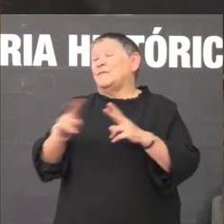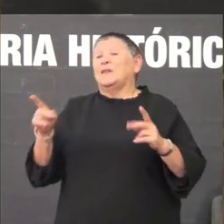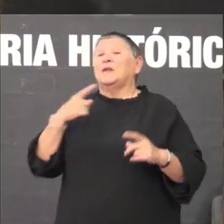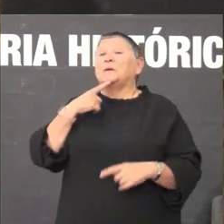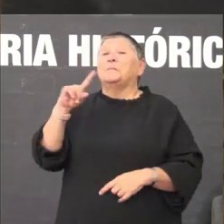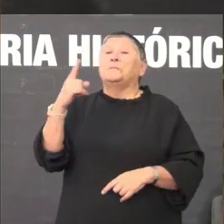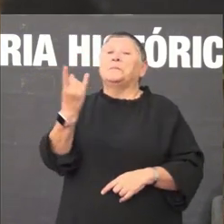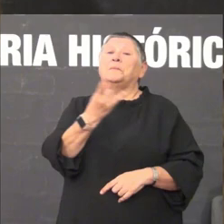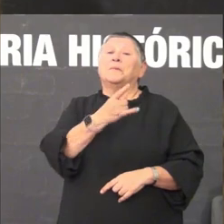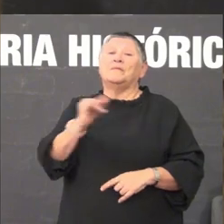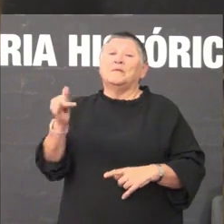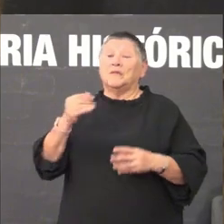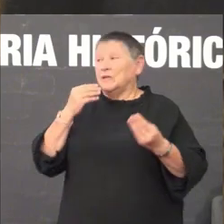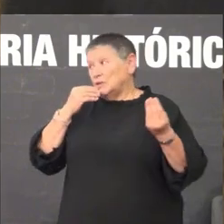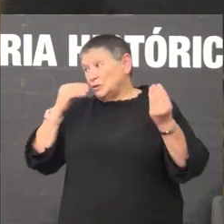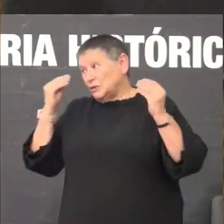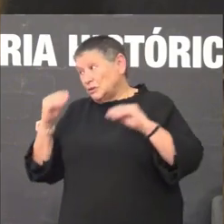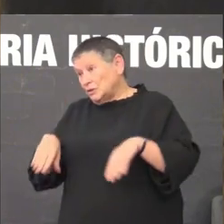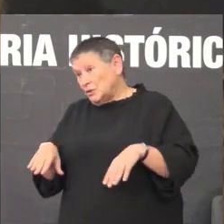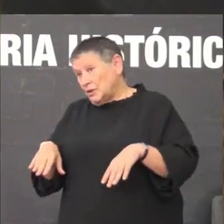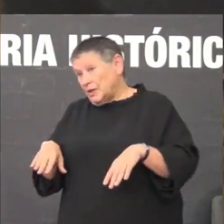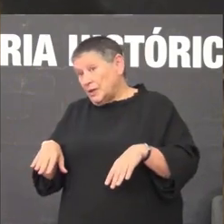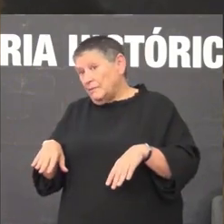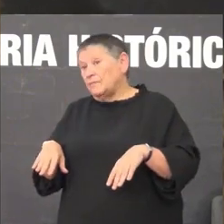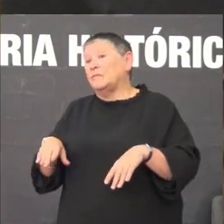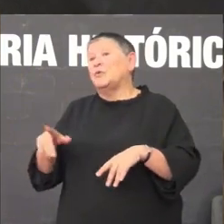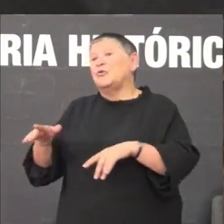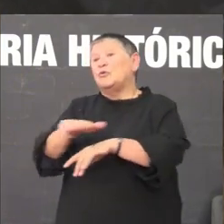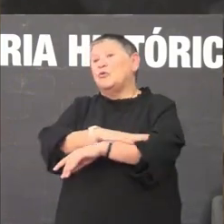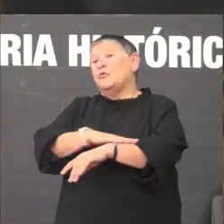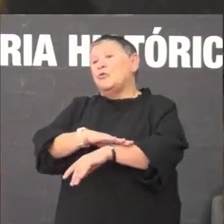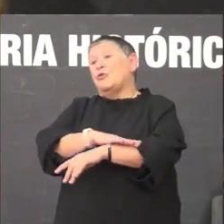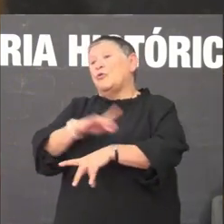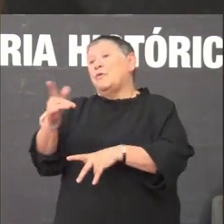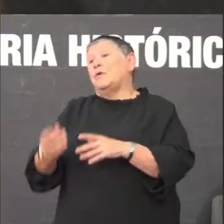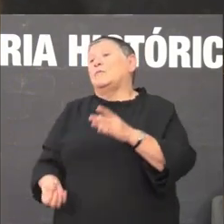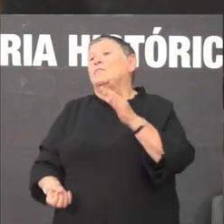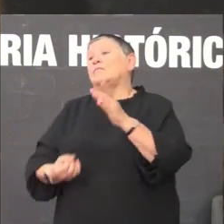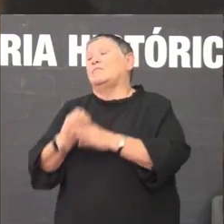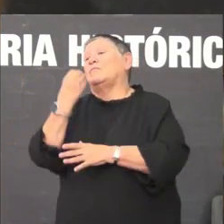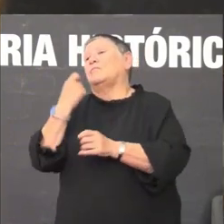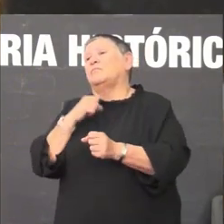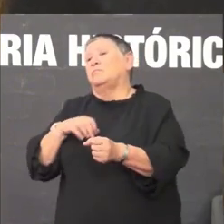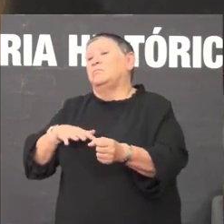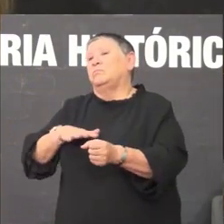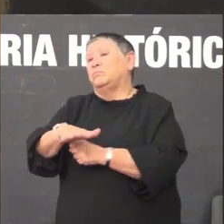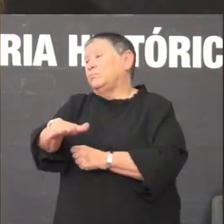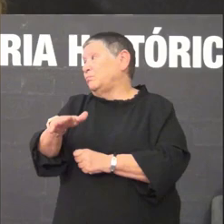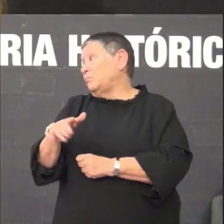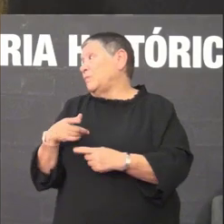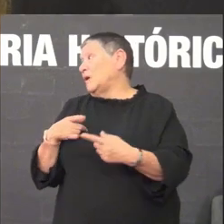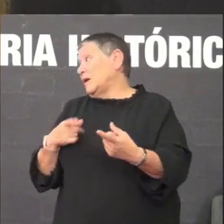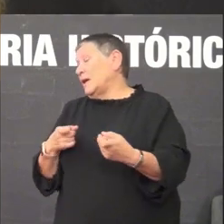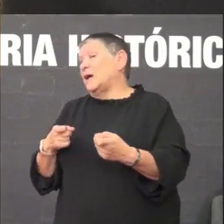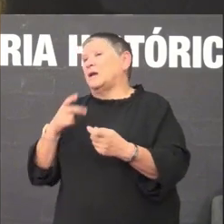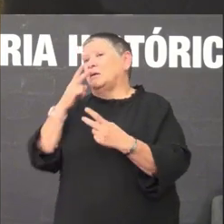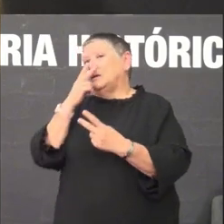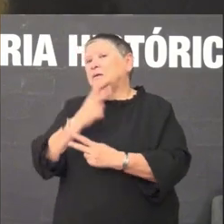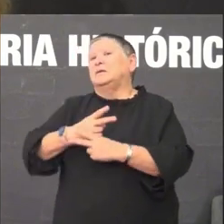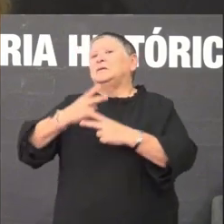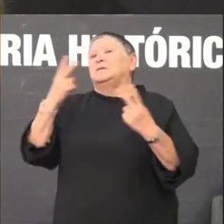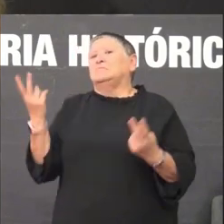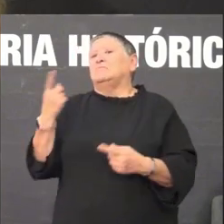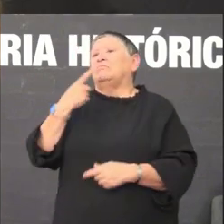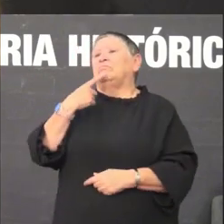agora em 2022, pela primeira vez, um governo português, o António Costa e o governo do PS, assumiu que